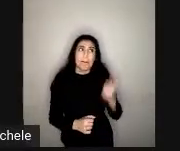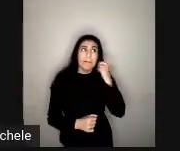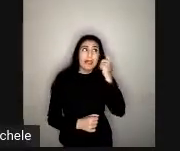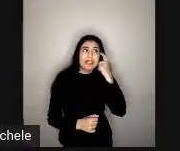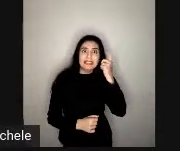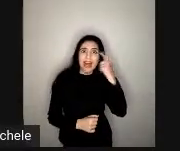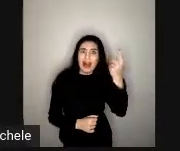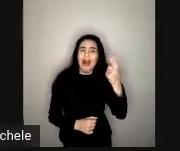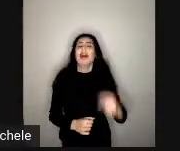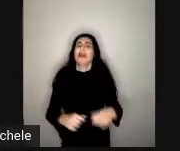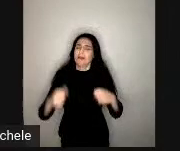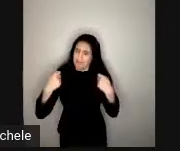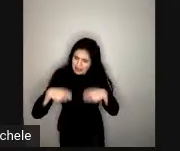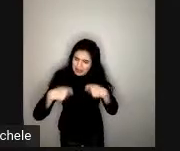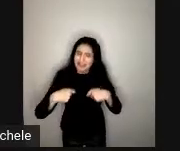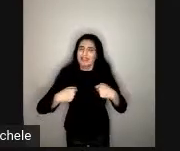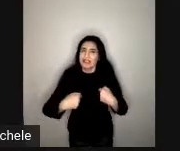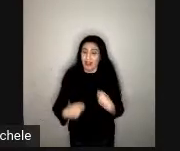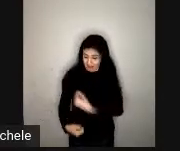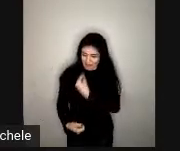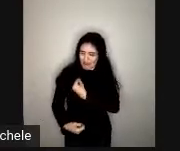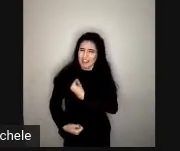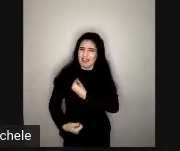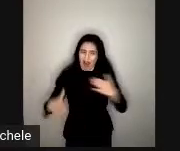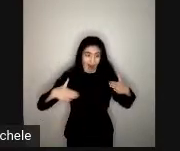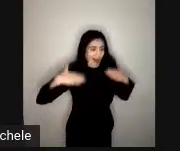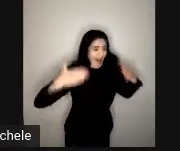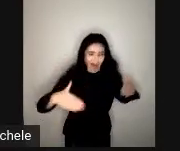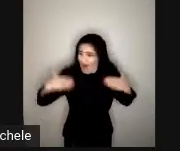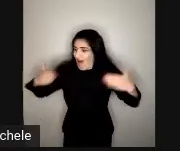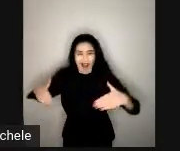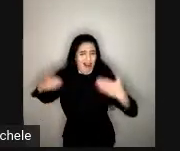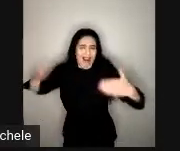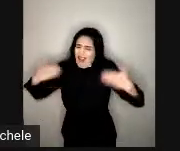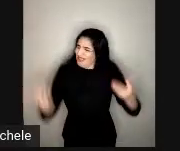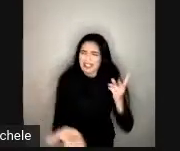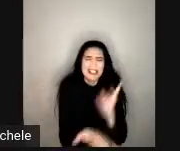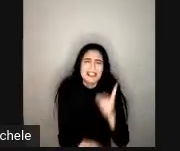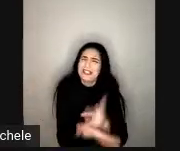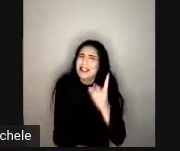com intensidade. Obrigada a todos. Obrigada, Tânia,